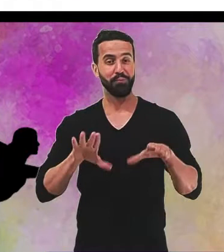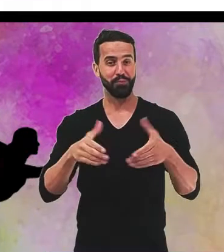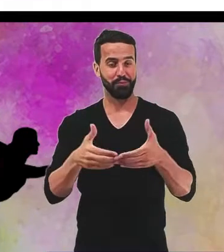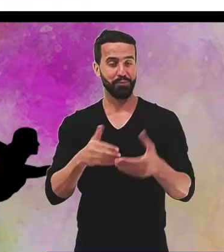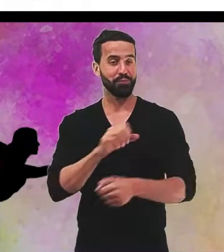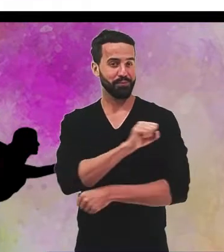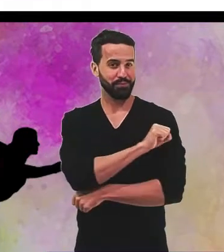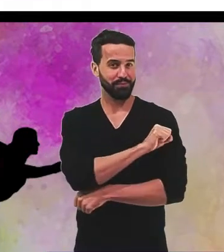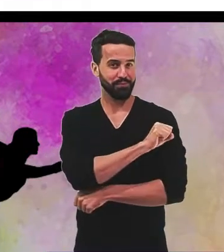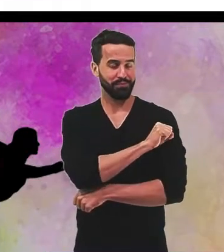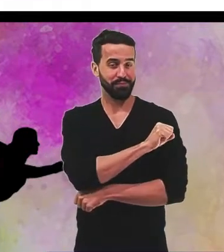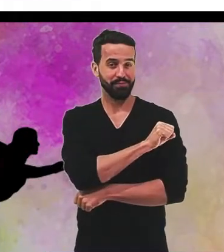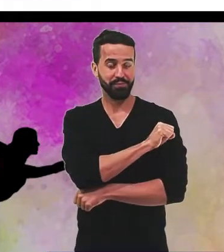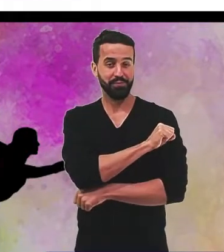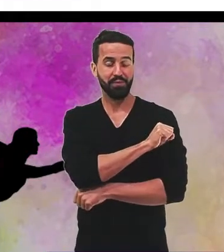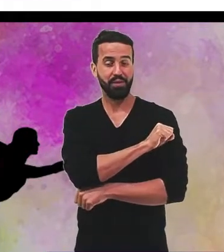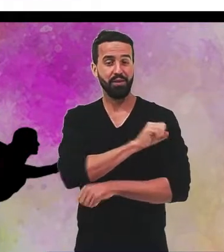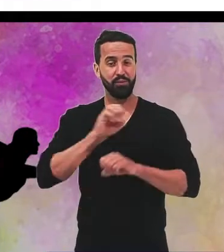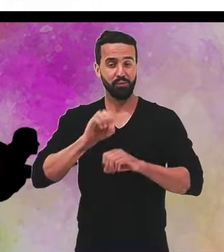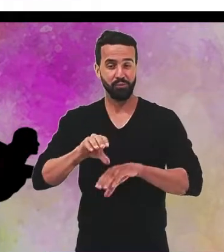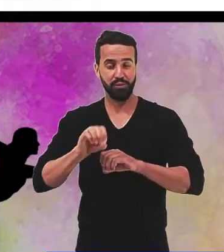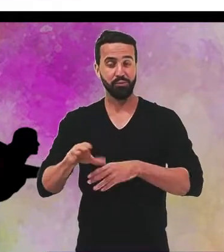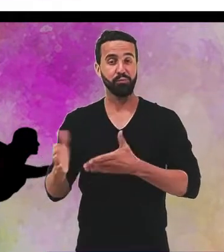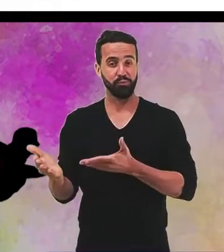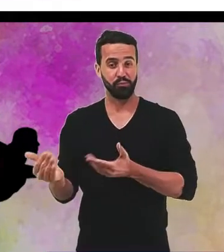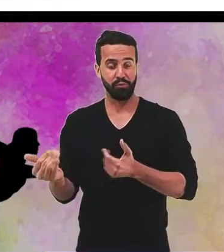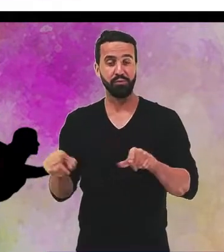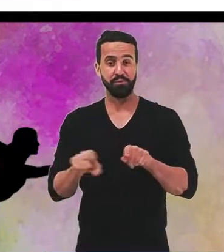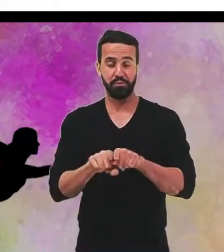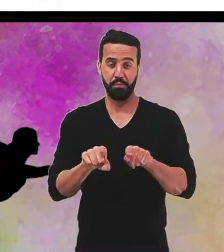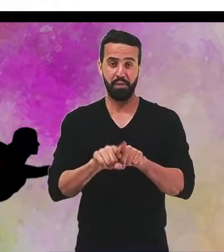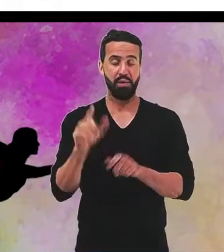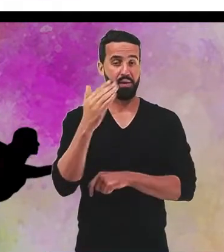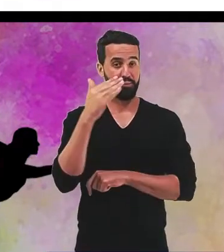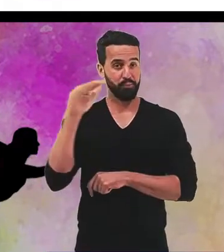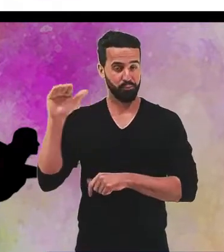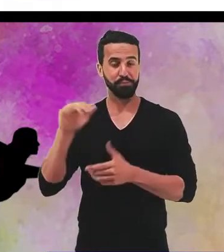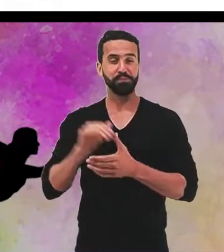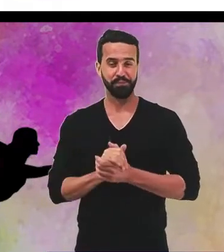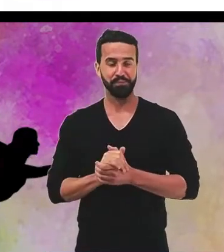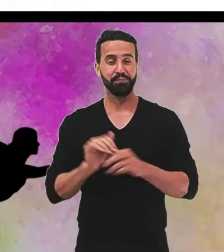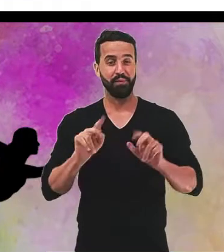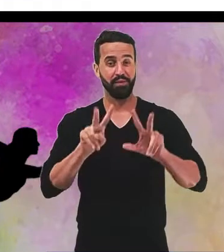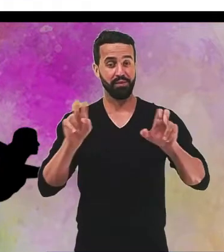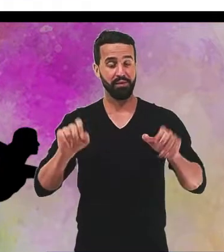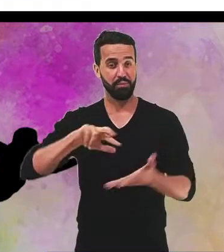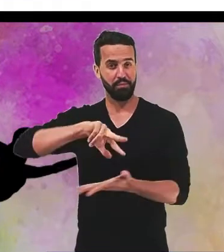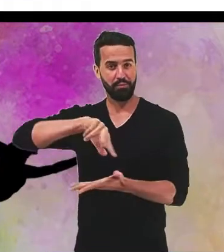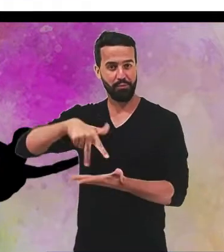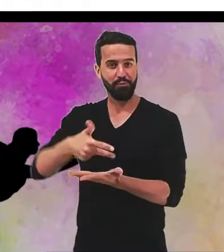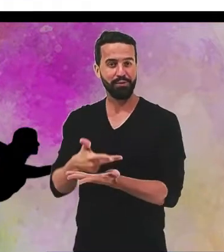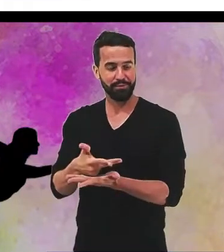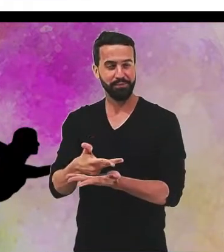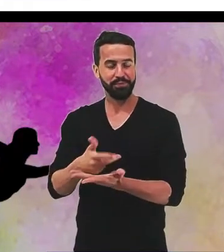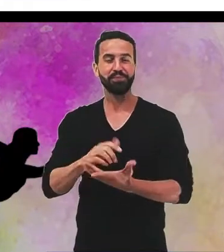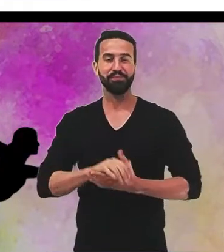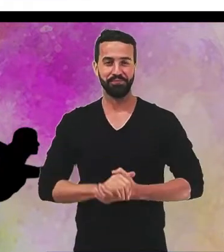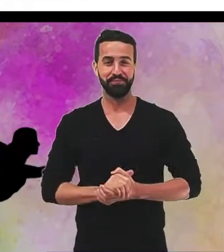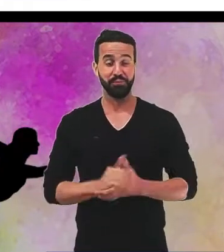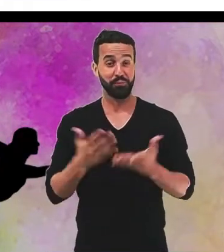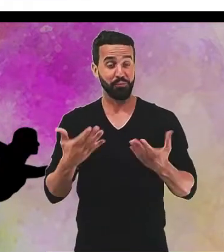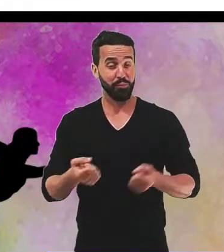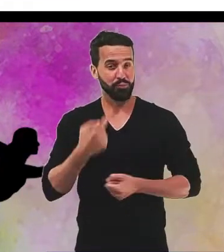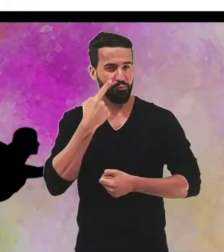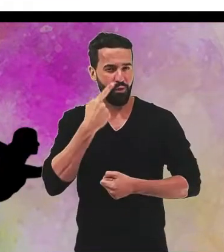oitava série da Educação de Adolescentes, Jovens e Adultos, com o tema Breakdance. Vamos ver